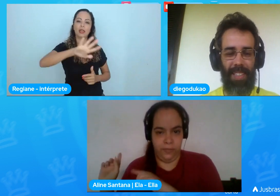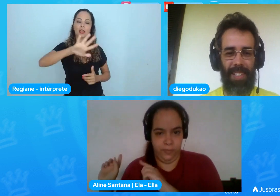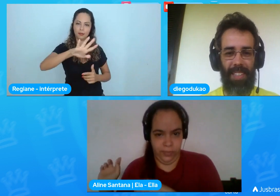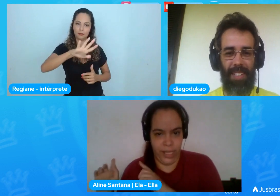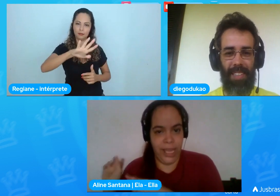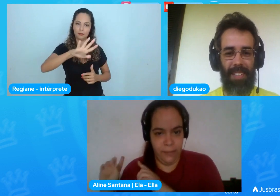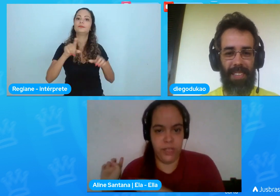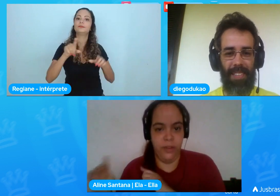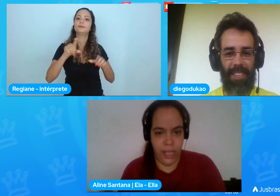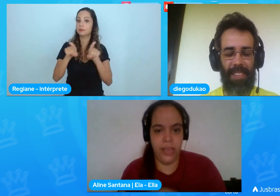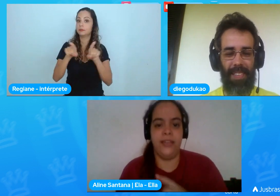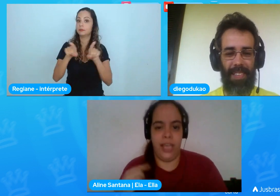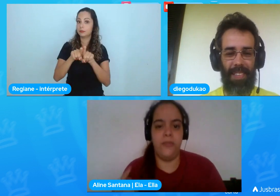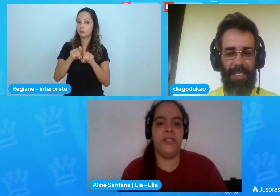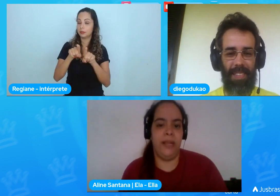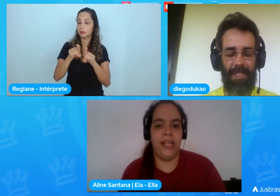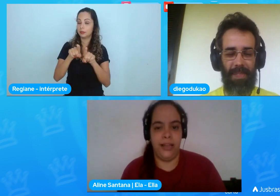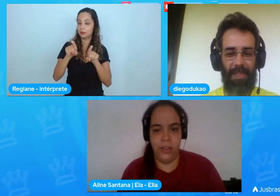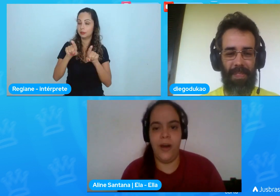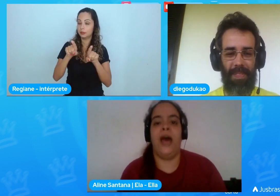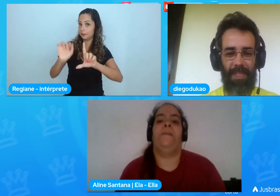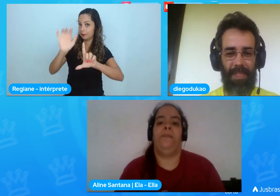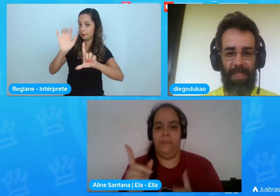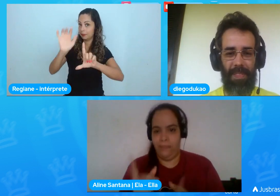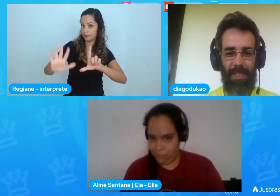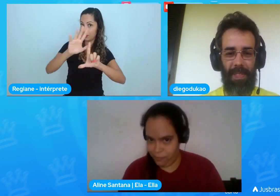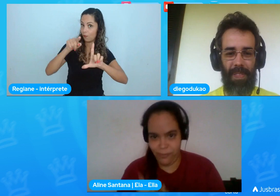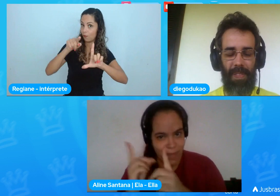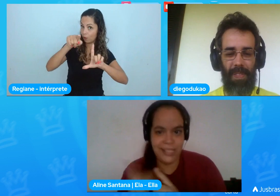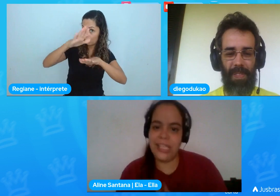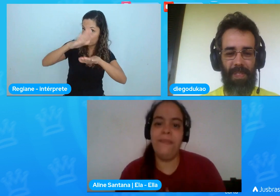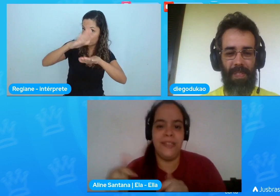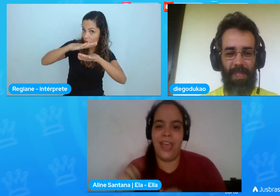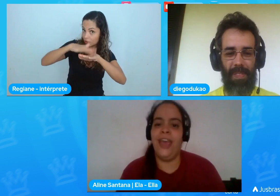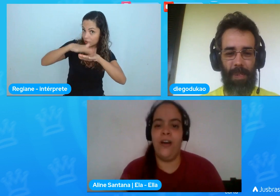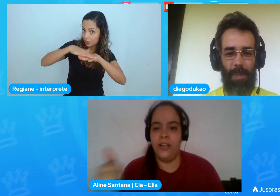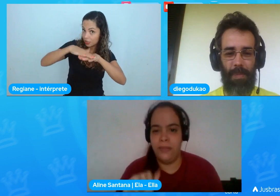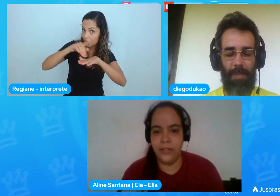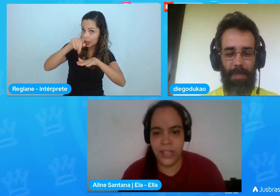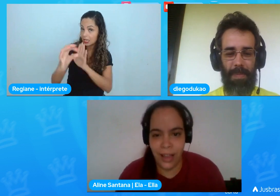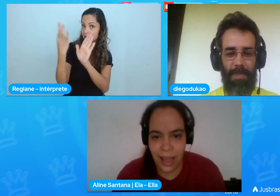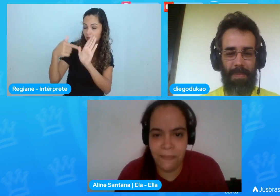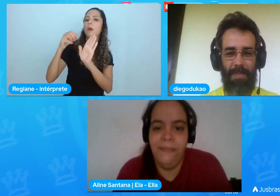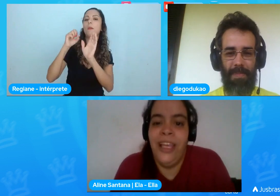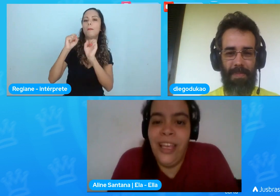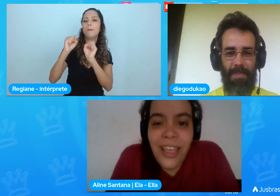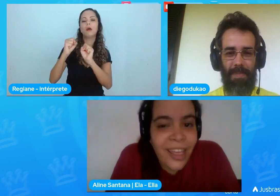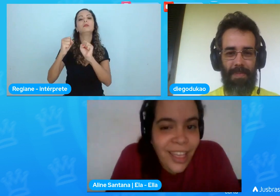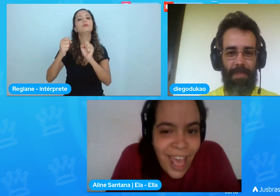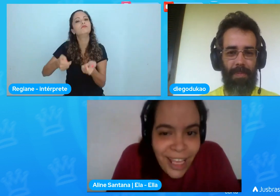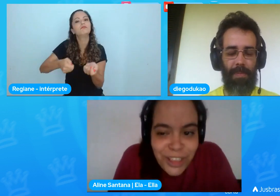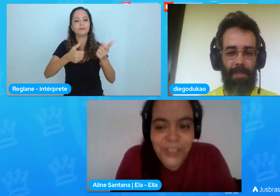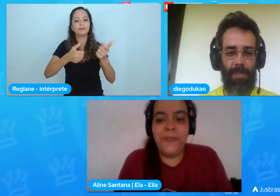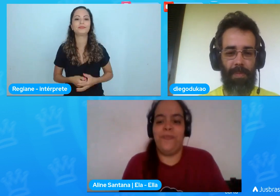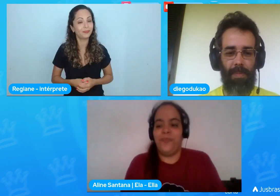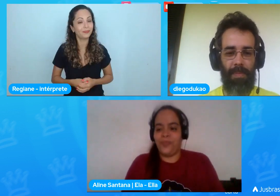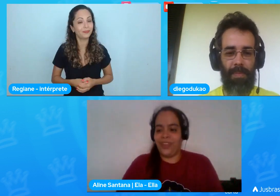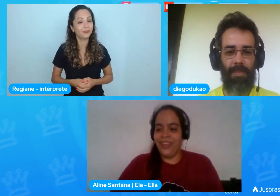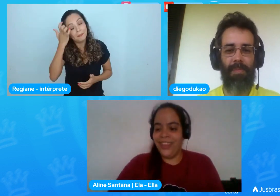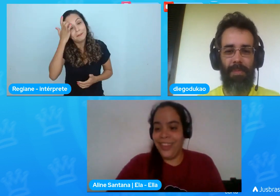inscrição. Naquele mesmo link tinha a possibilidade de doar. Mais simples, o QR Code é ponto celular. E é